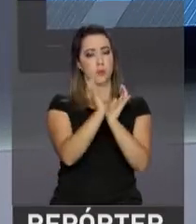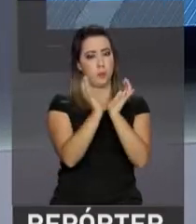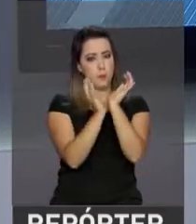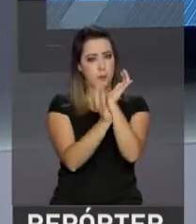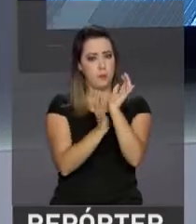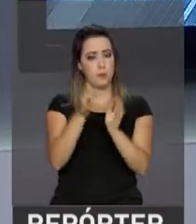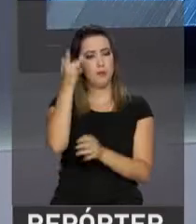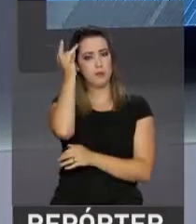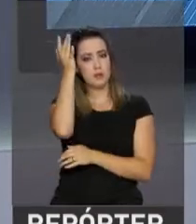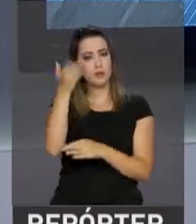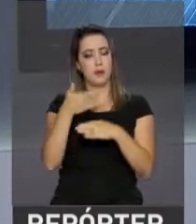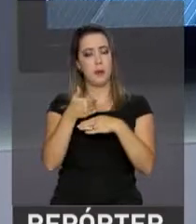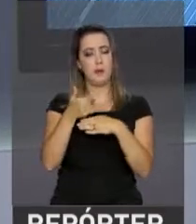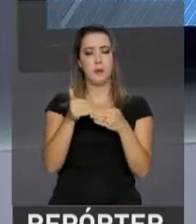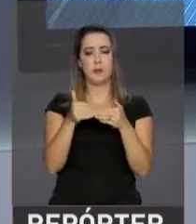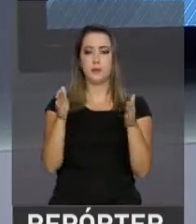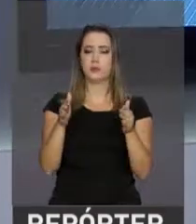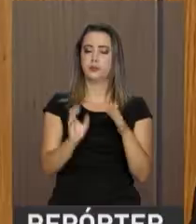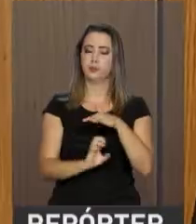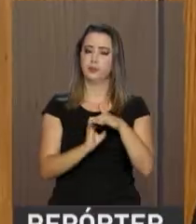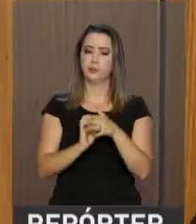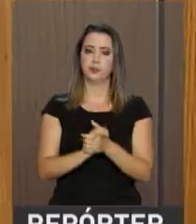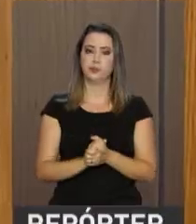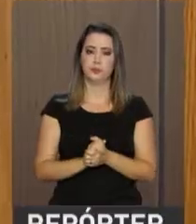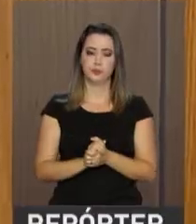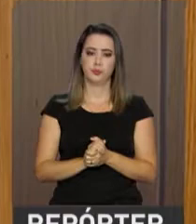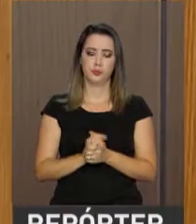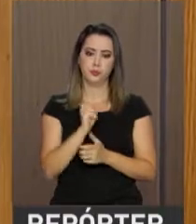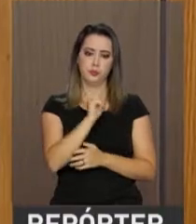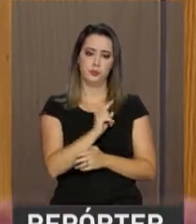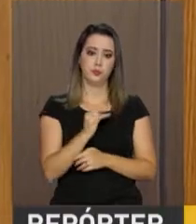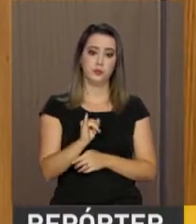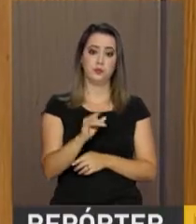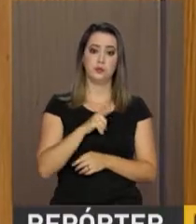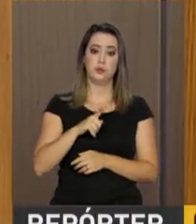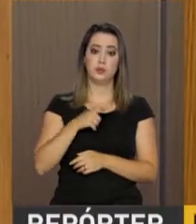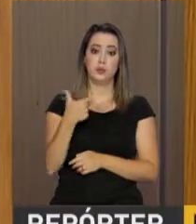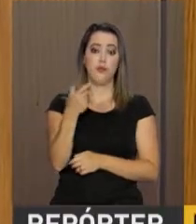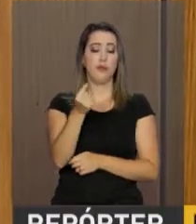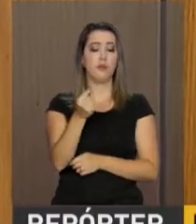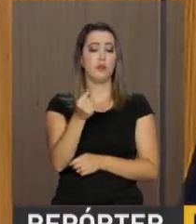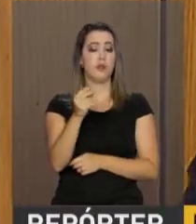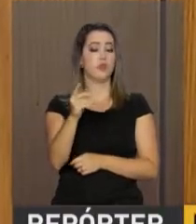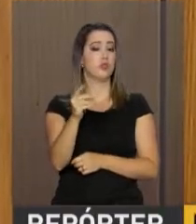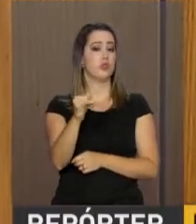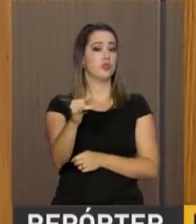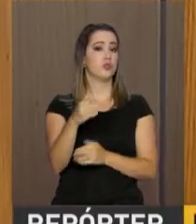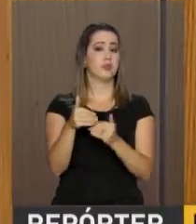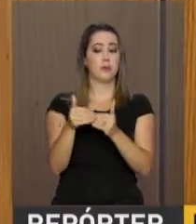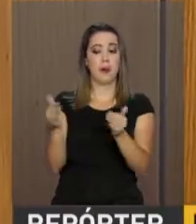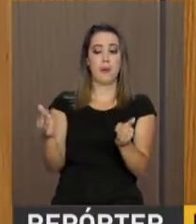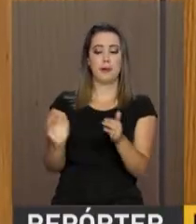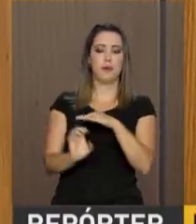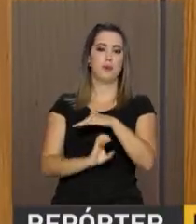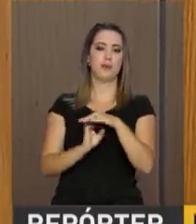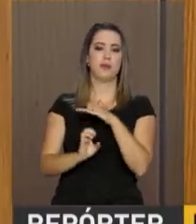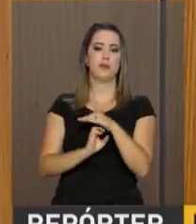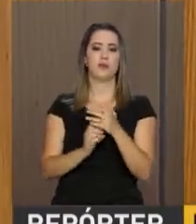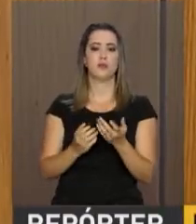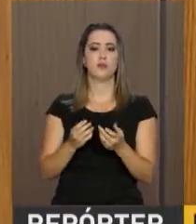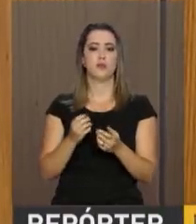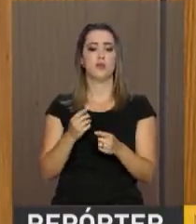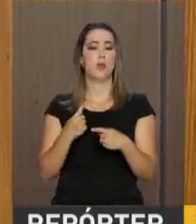facilitar a abertura de empresas se você leva 20 dias para abrir empresa porque não leva fabri em